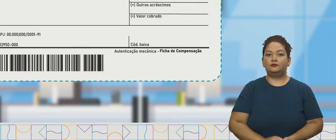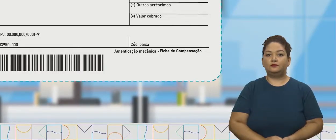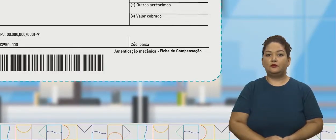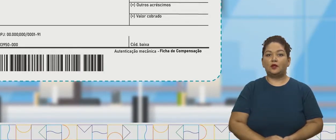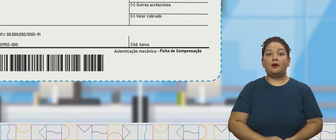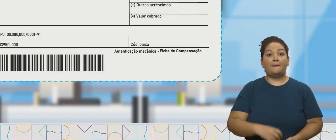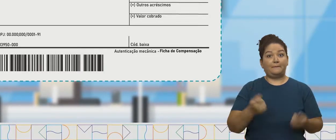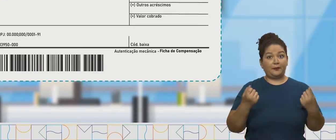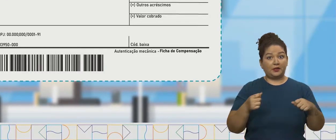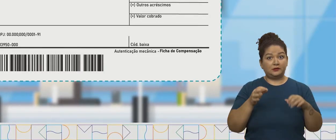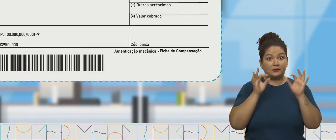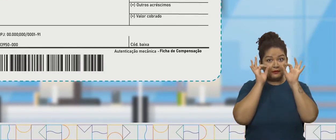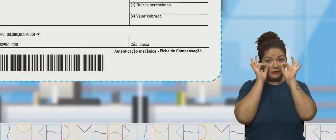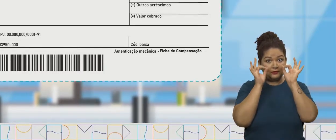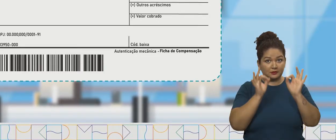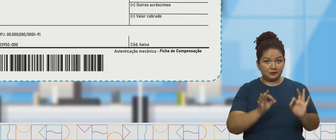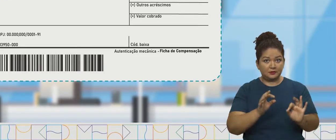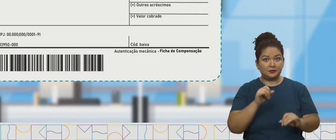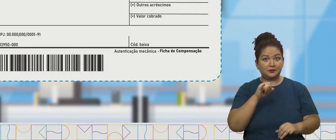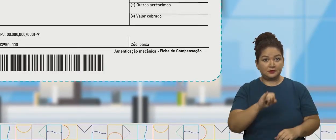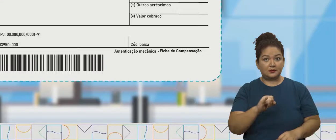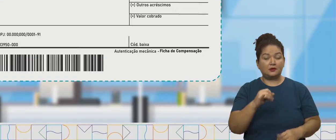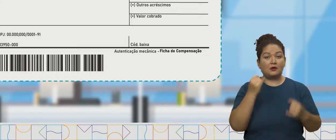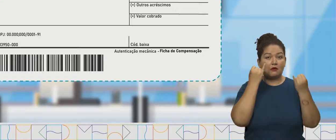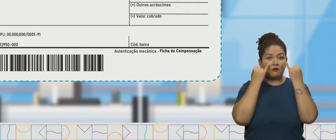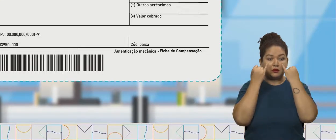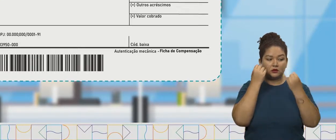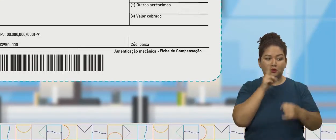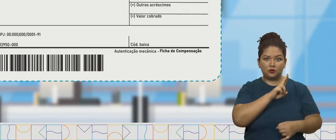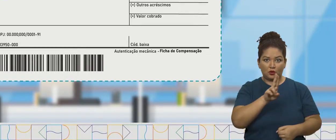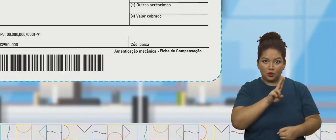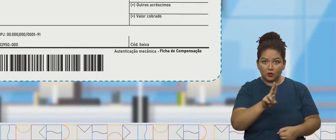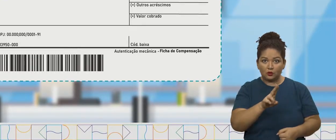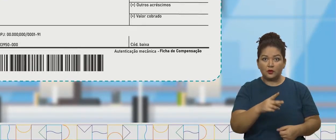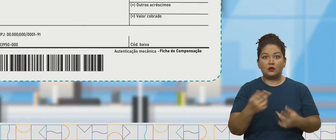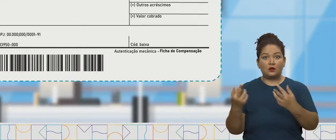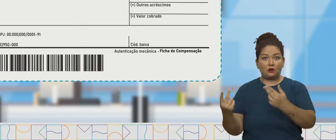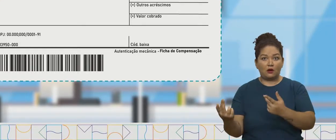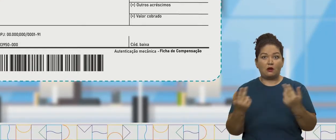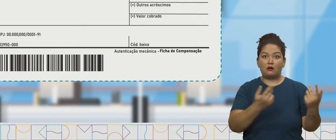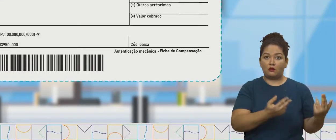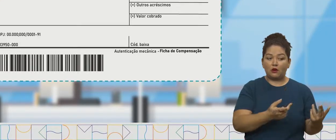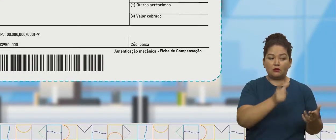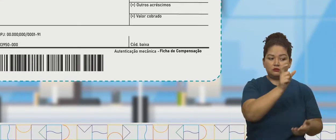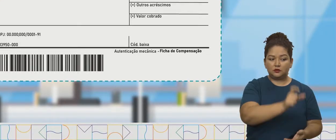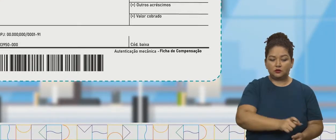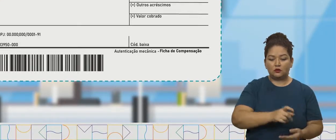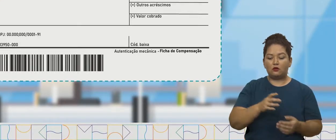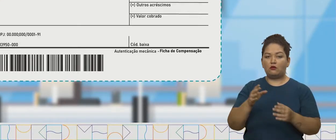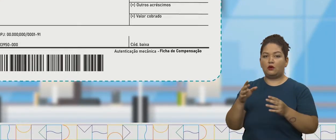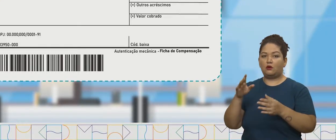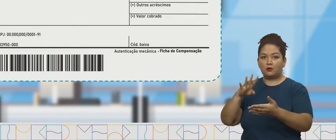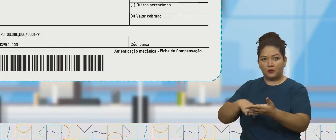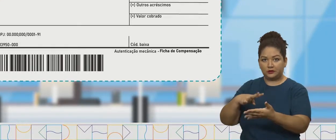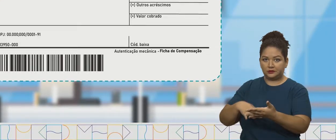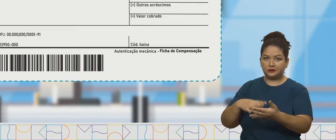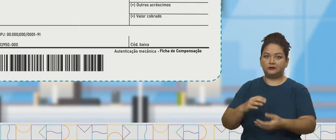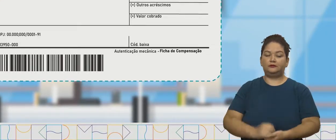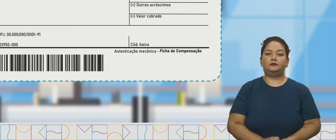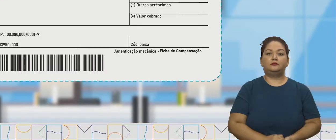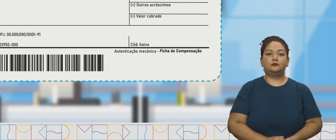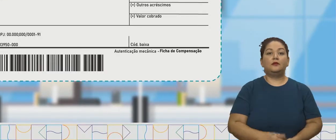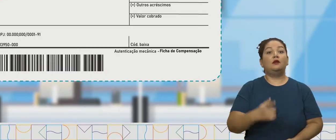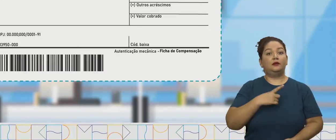está devendo são os mesmos que estão no boleto, como, por exemplo, o endereço com o CEP, que é o Código de